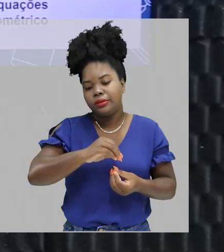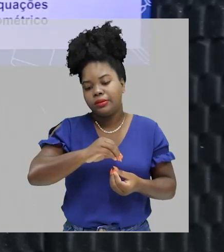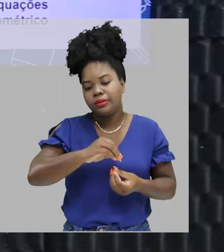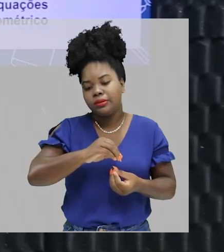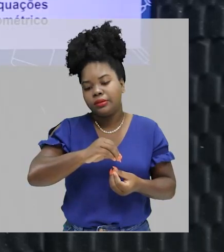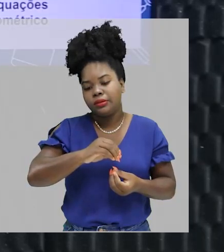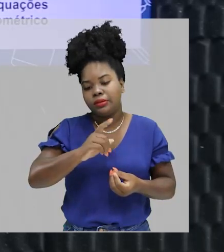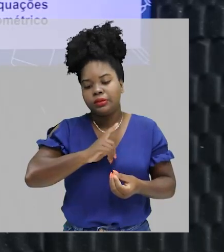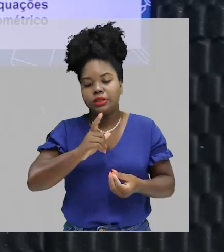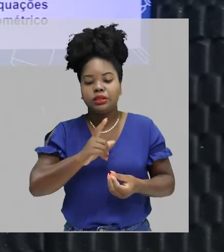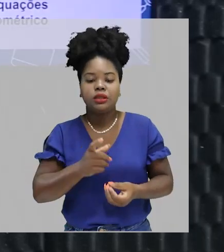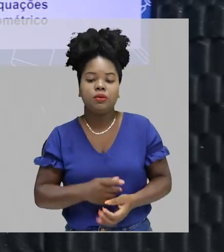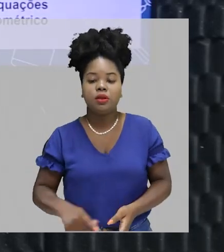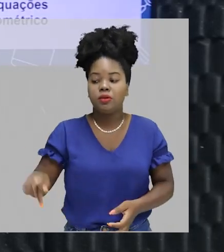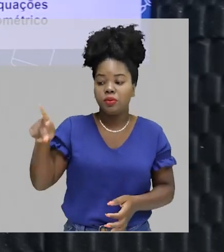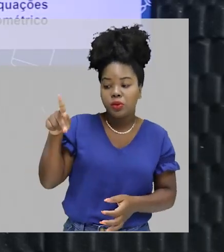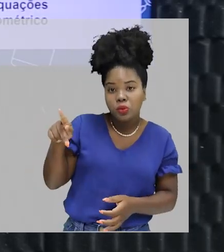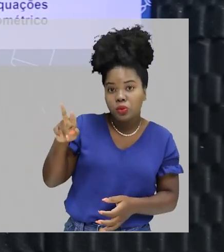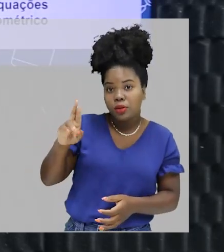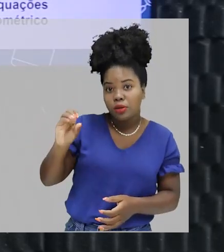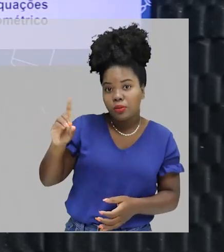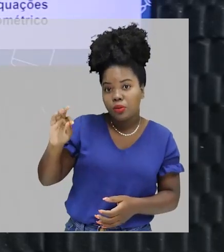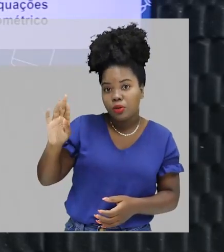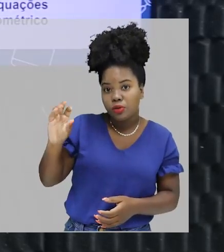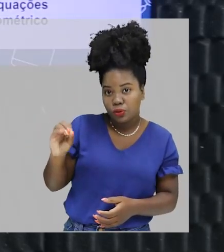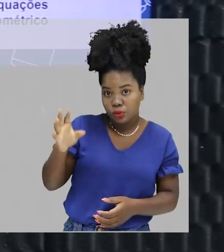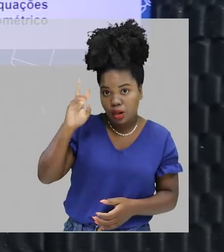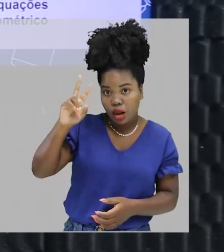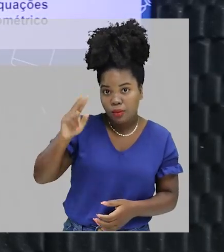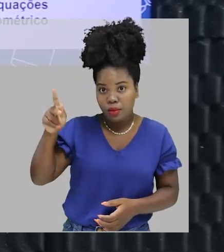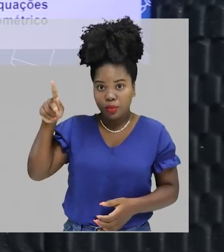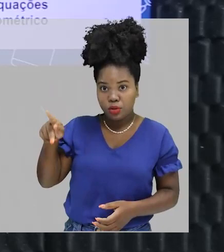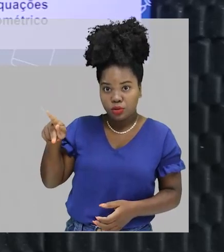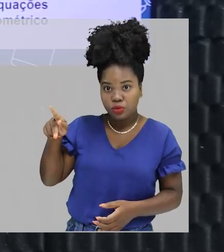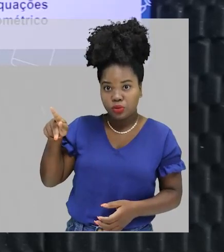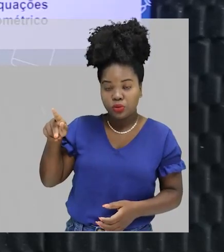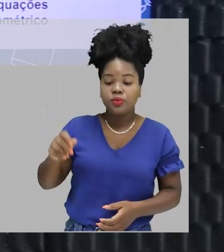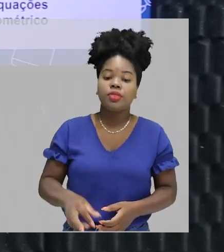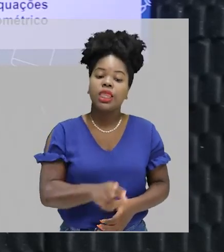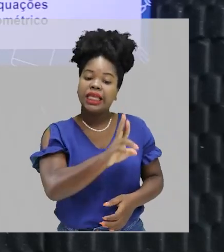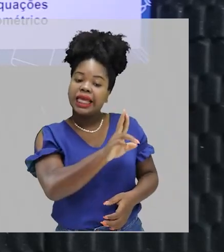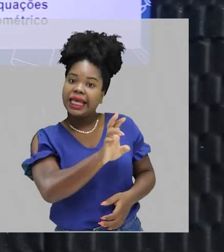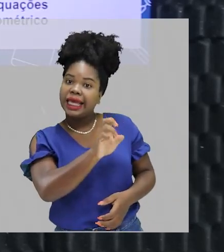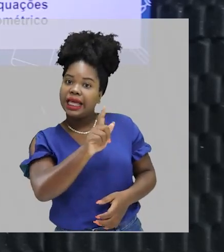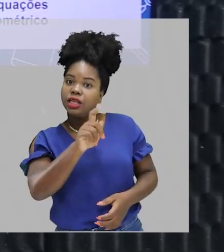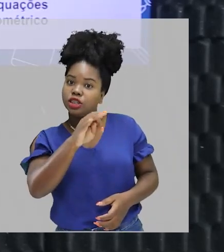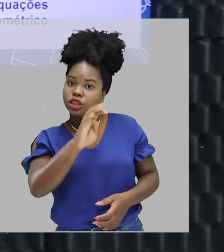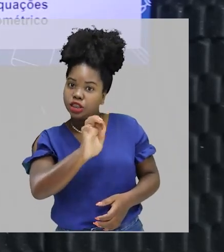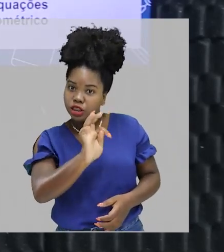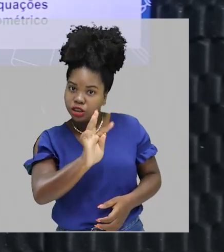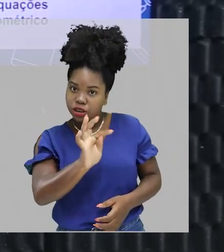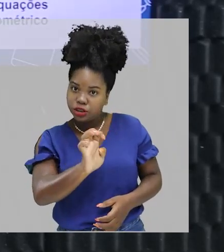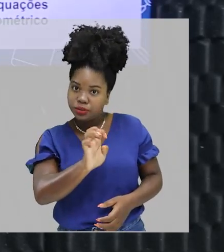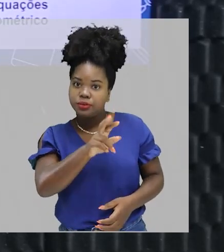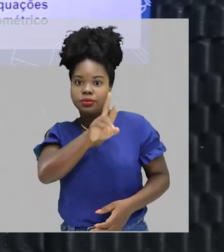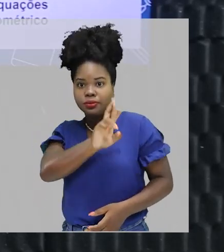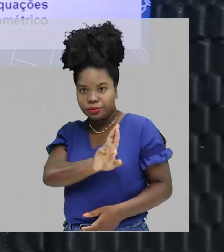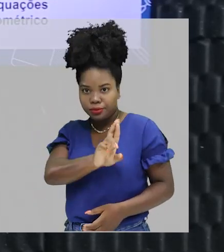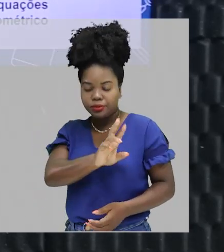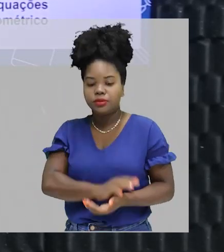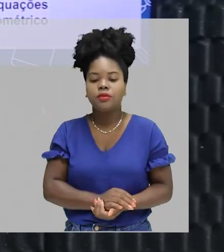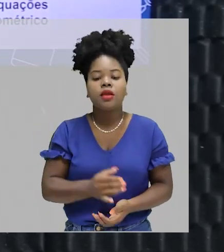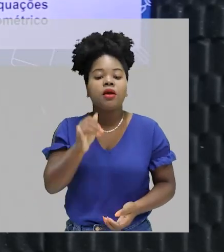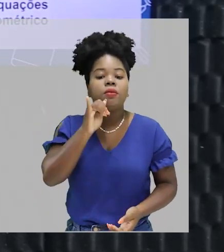Ora no lado do produto, ora no lado do reagente. Por exemplo, o SO2. Eu